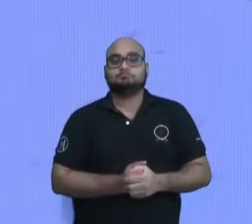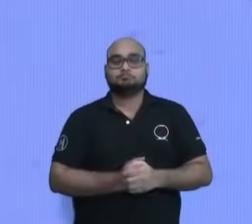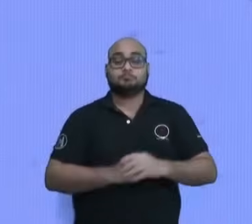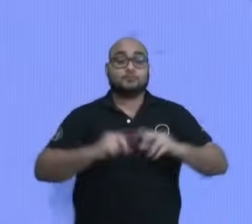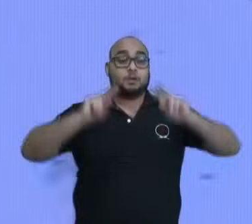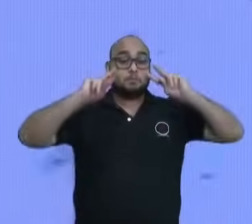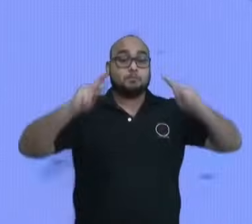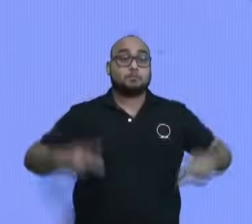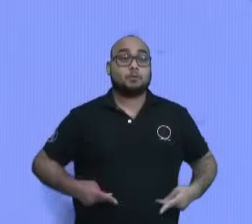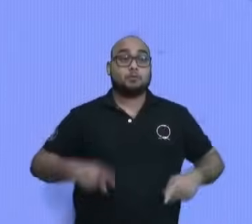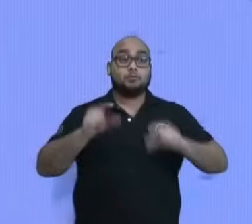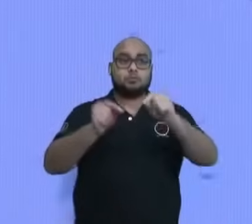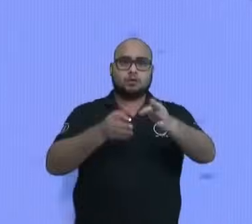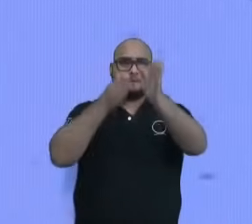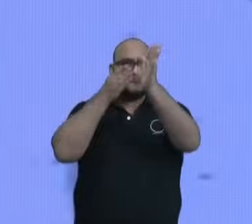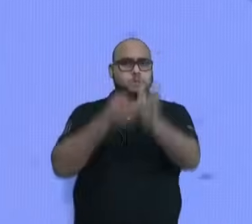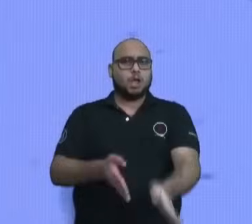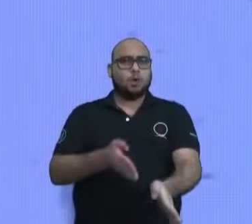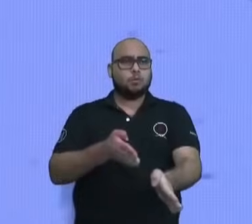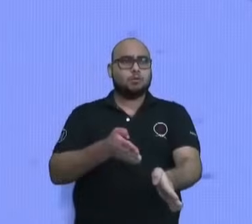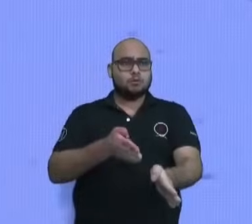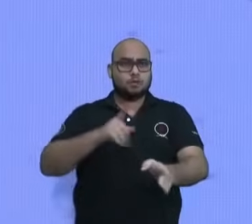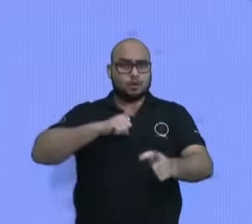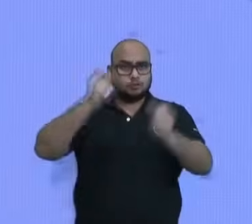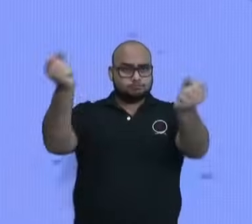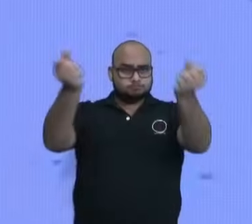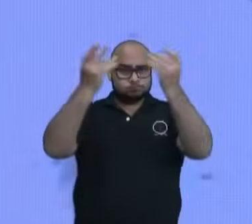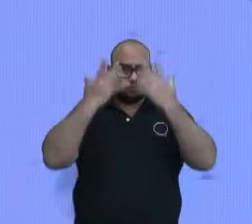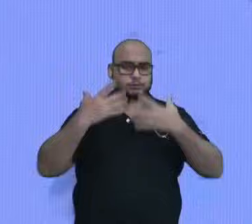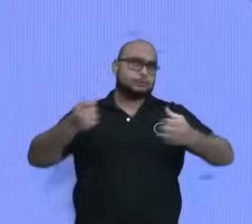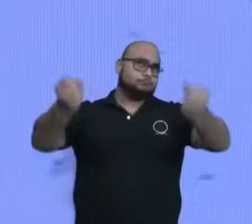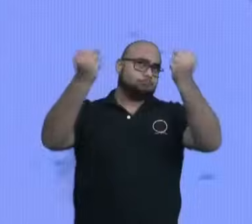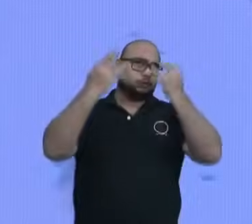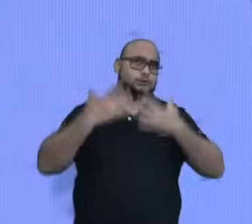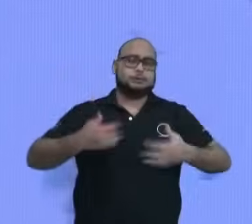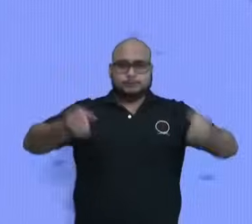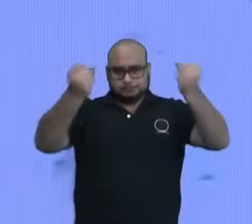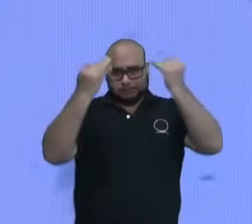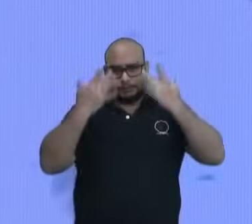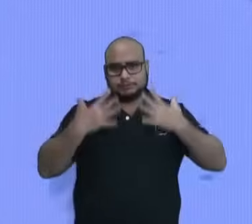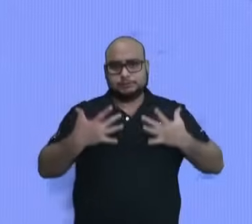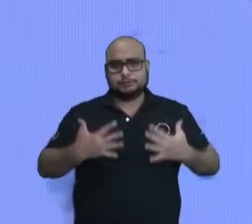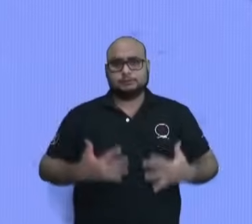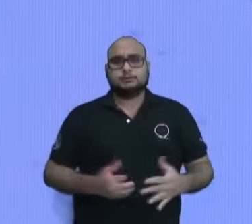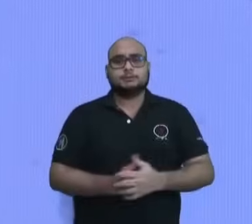ficar sem castigo eu eu creio eu eu tô com a Bíblia